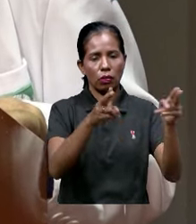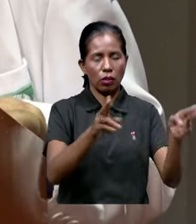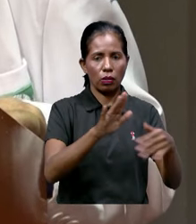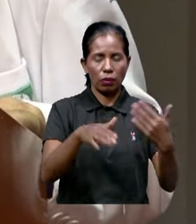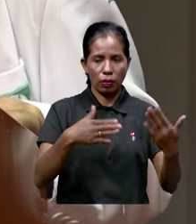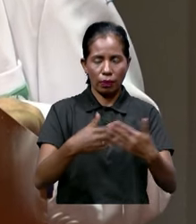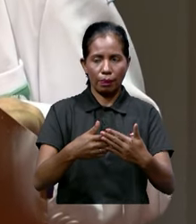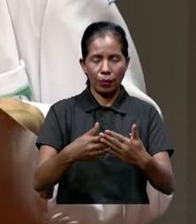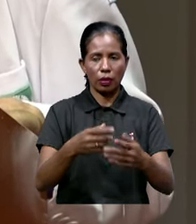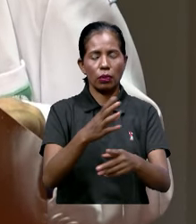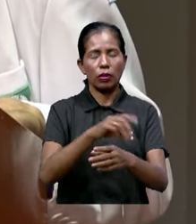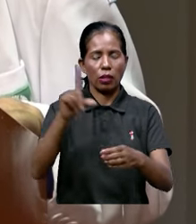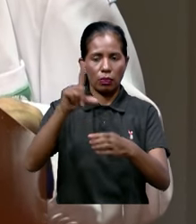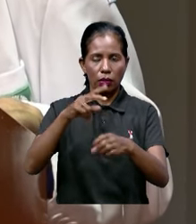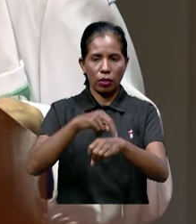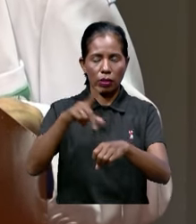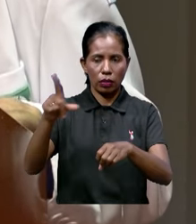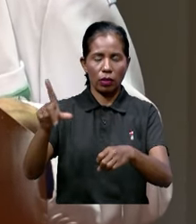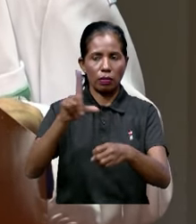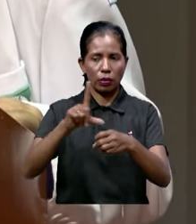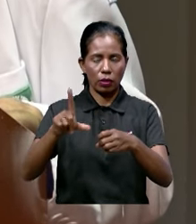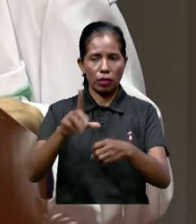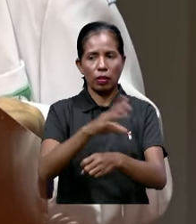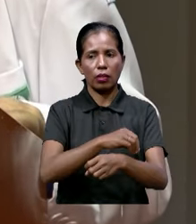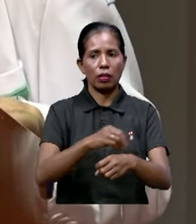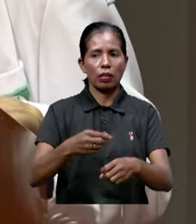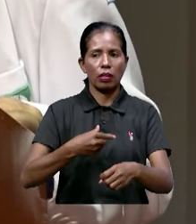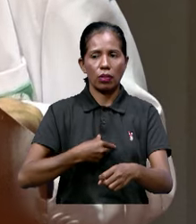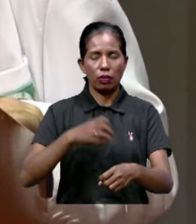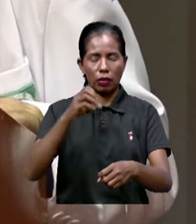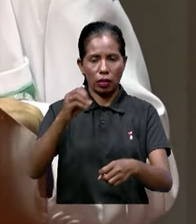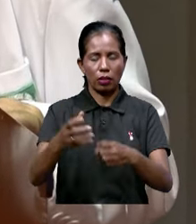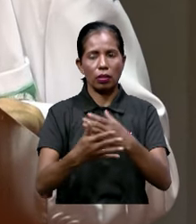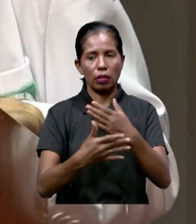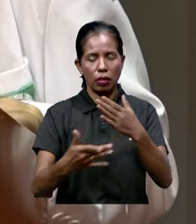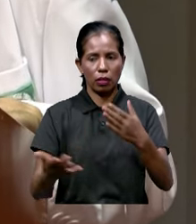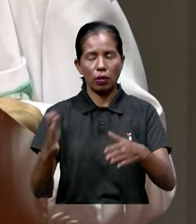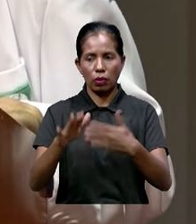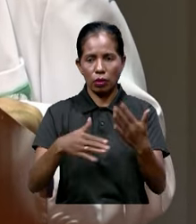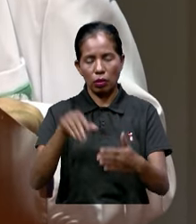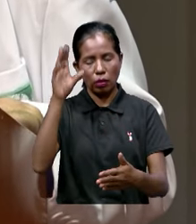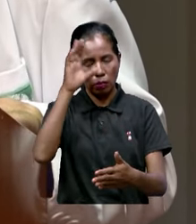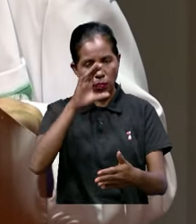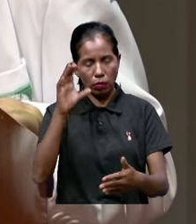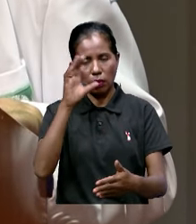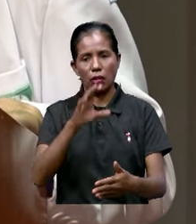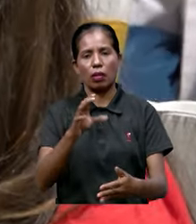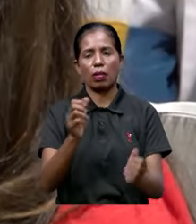usi laboratório nacional, laboratório hospital nacional de Valadares, banco de sangue, e buca research,